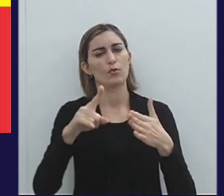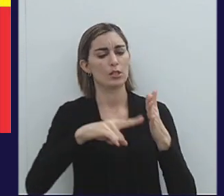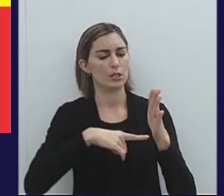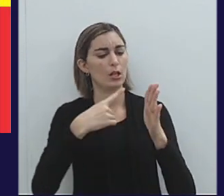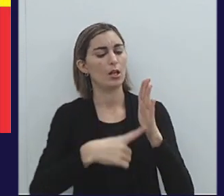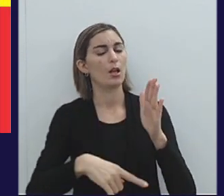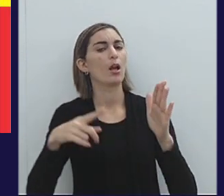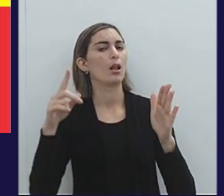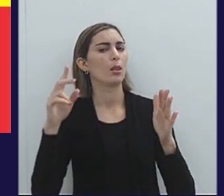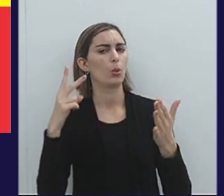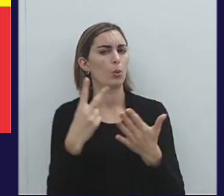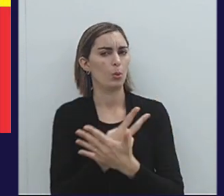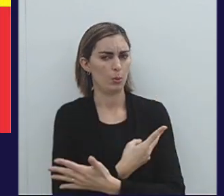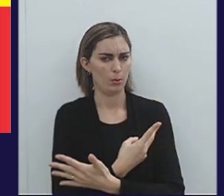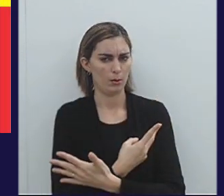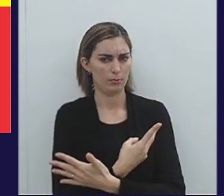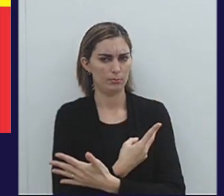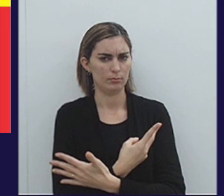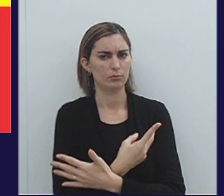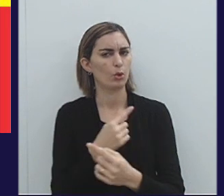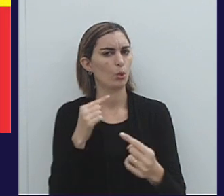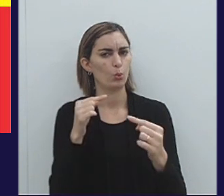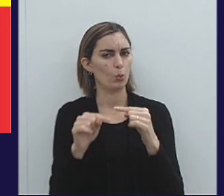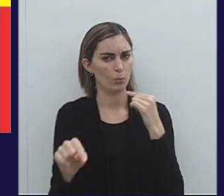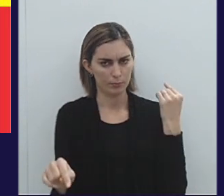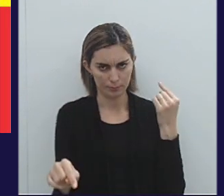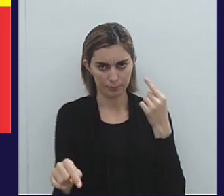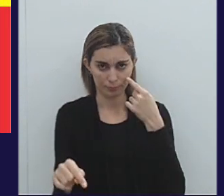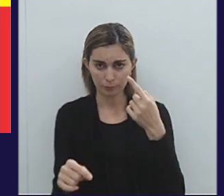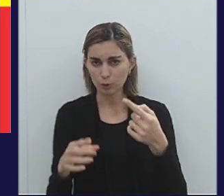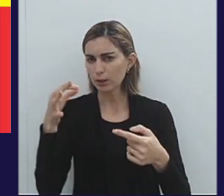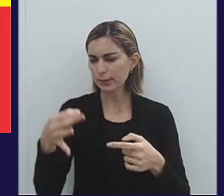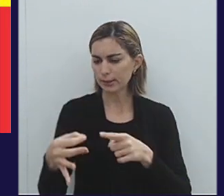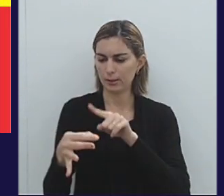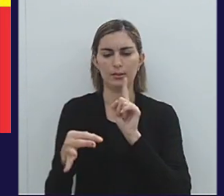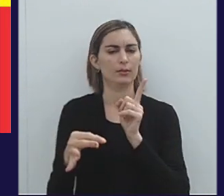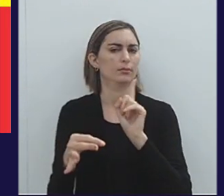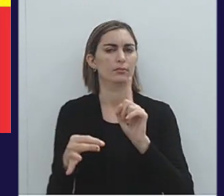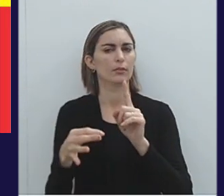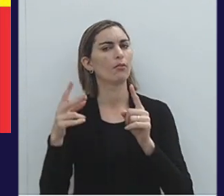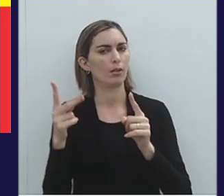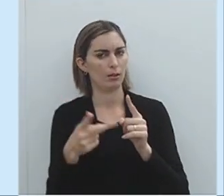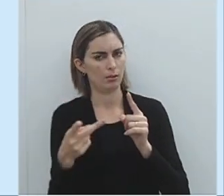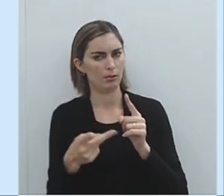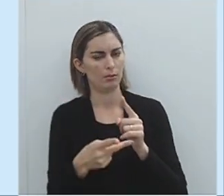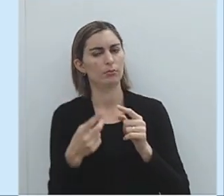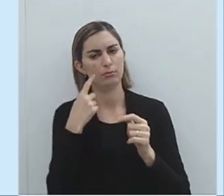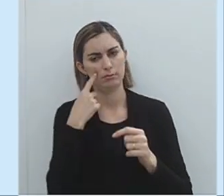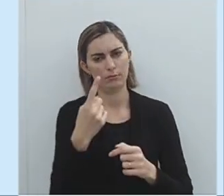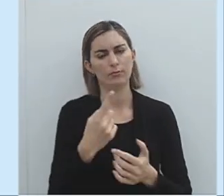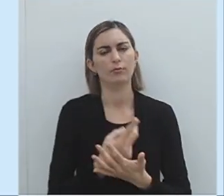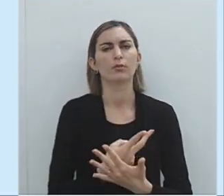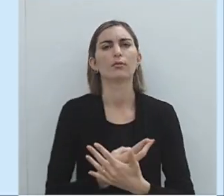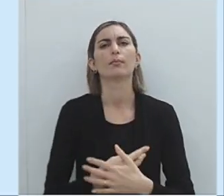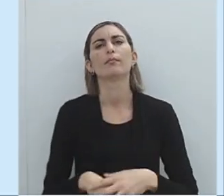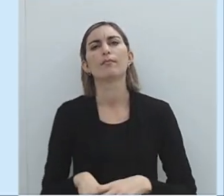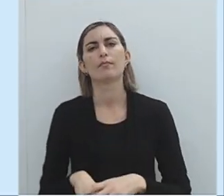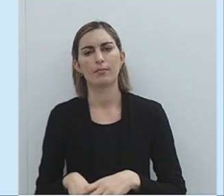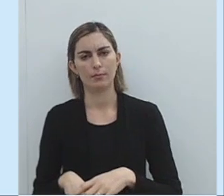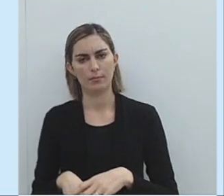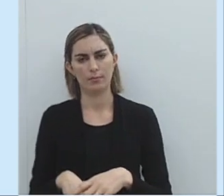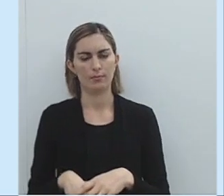você assinalar a alternativa incorreta, não é a correta. Então vamos lá para